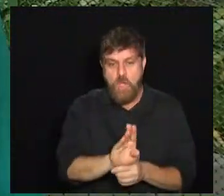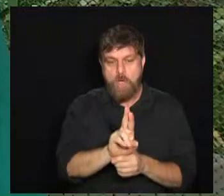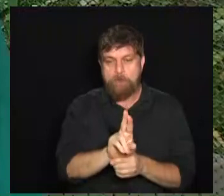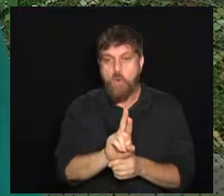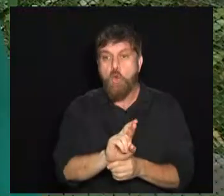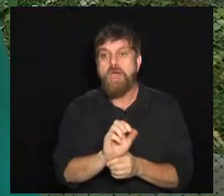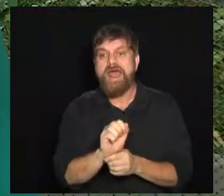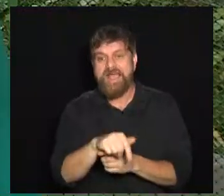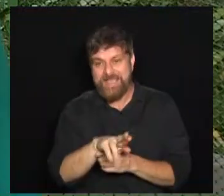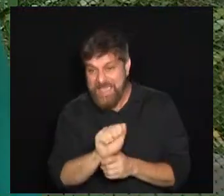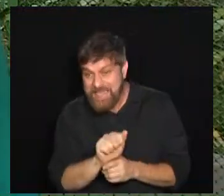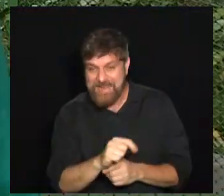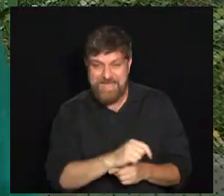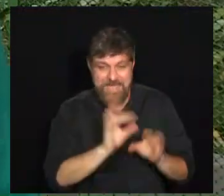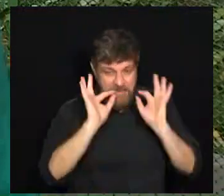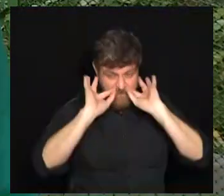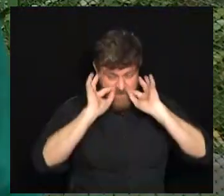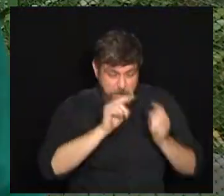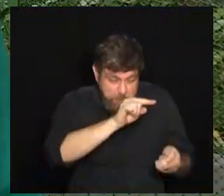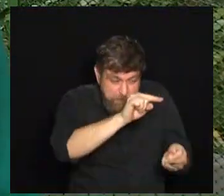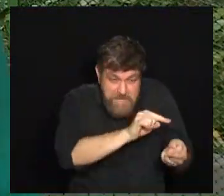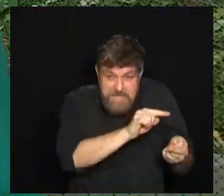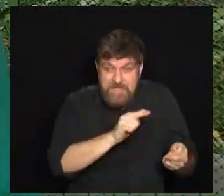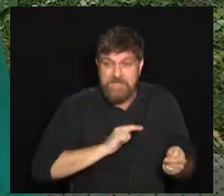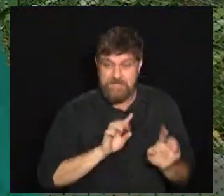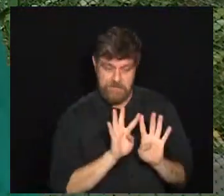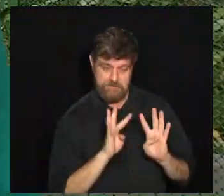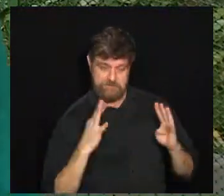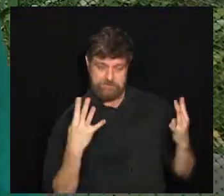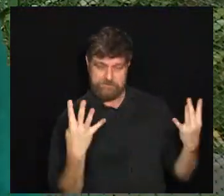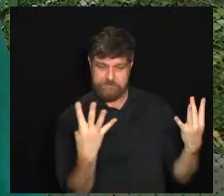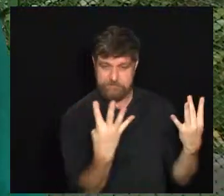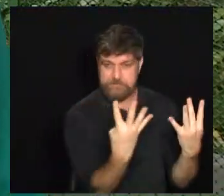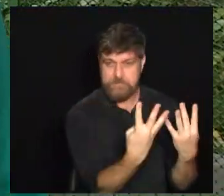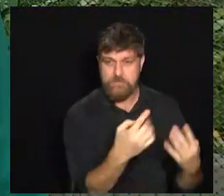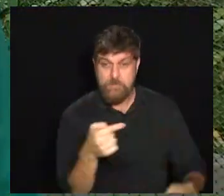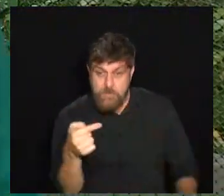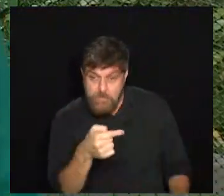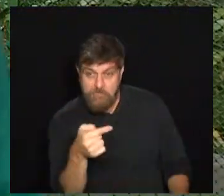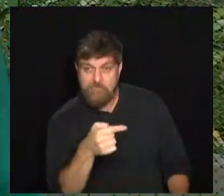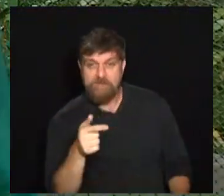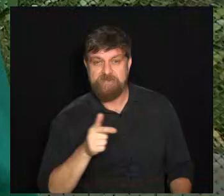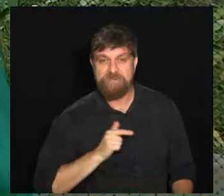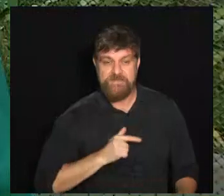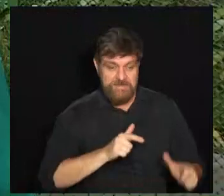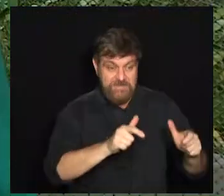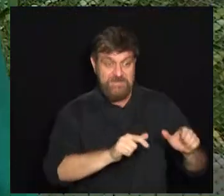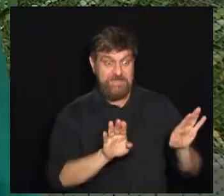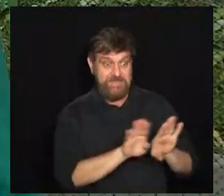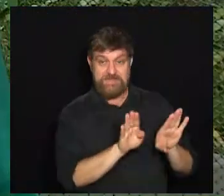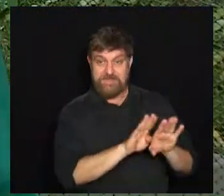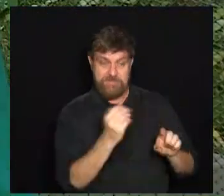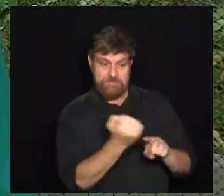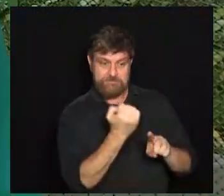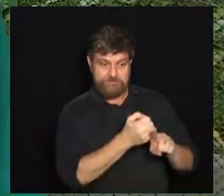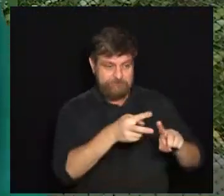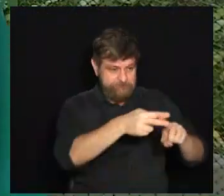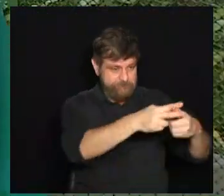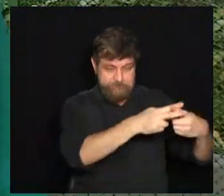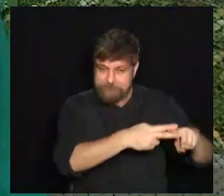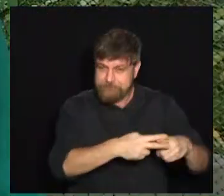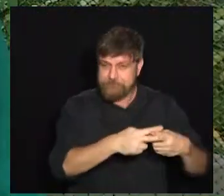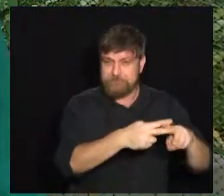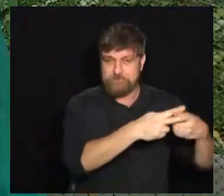que é uma coruja pequena, que precisa de um alambrado com uma malha mais fina. E esses recintos também foram entregues